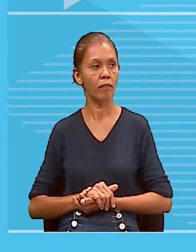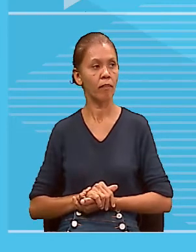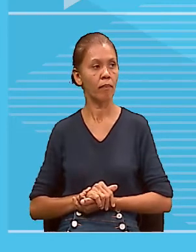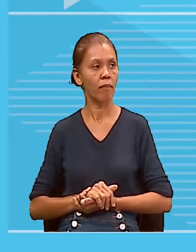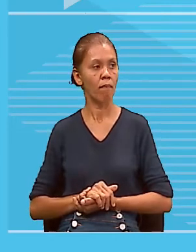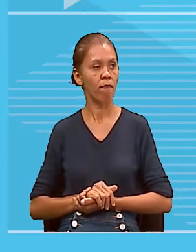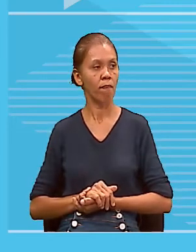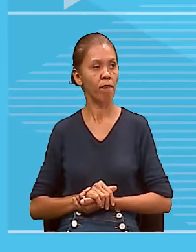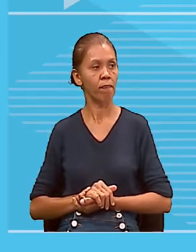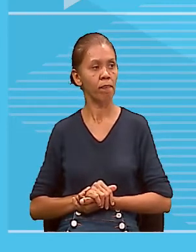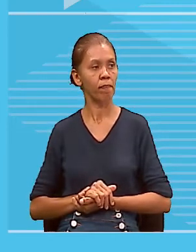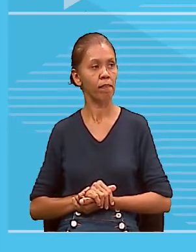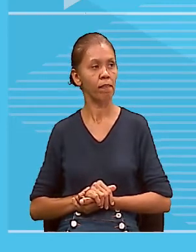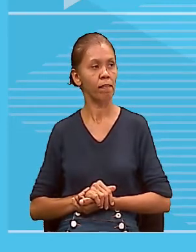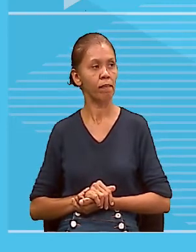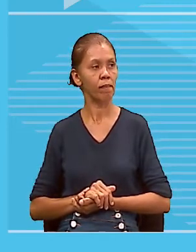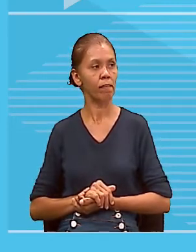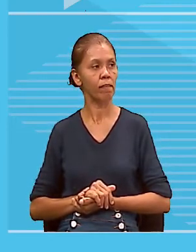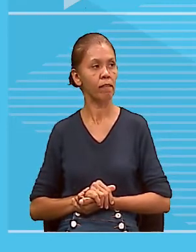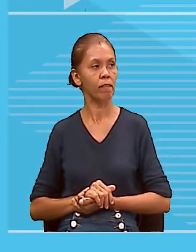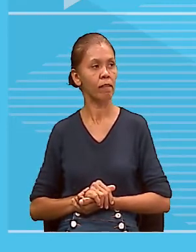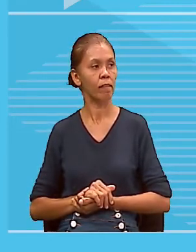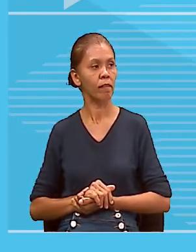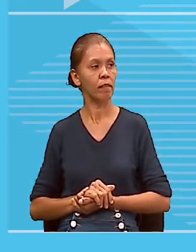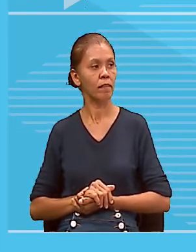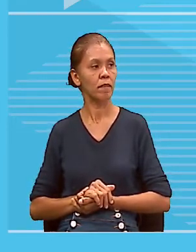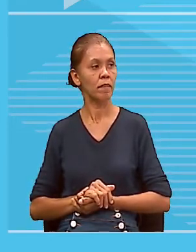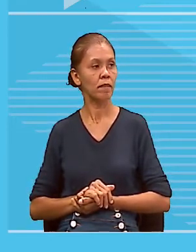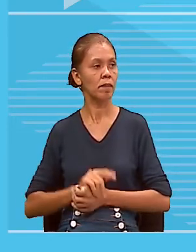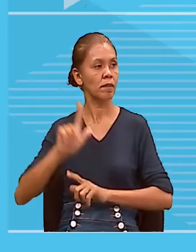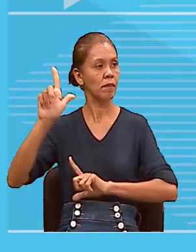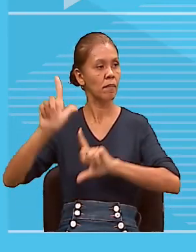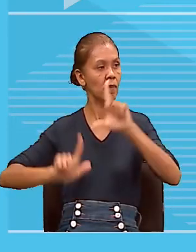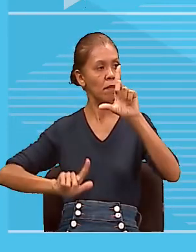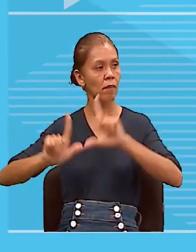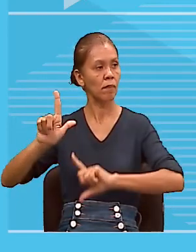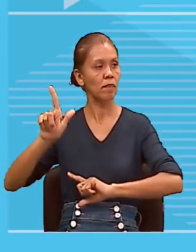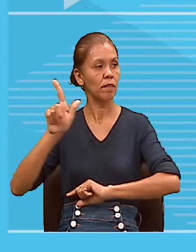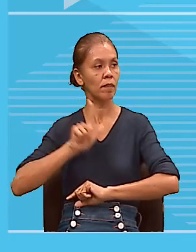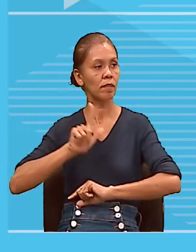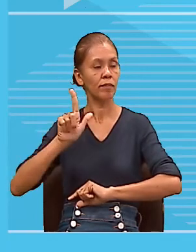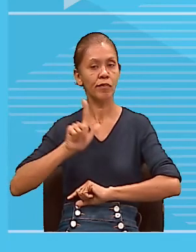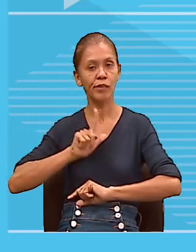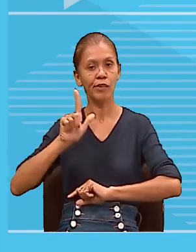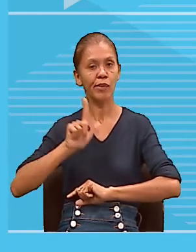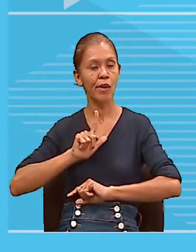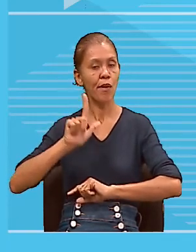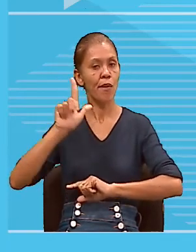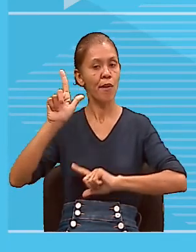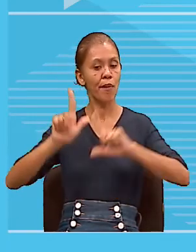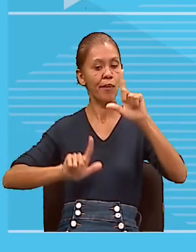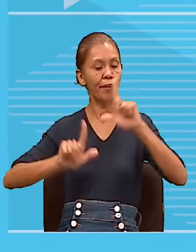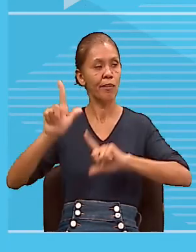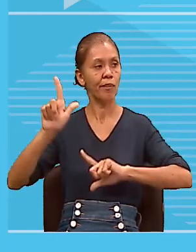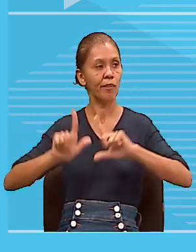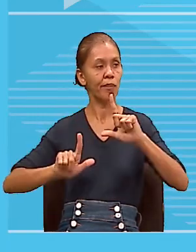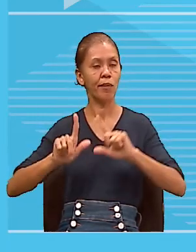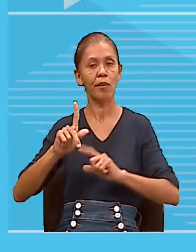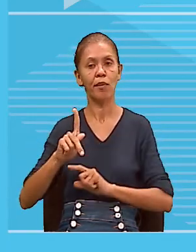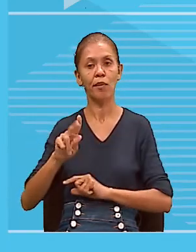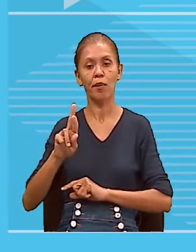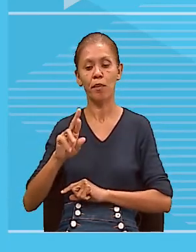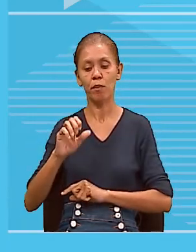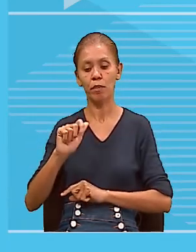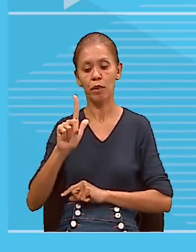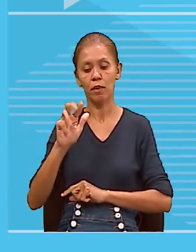deixa eu passar mais a televisão tinha programas de calouros ao vivo naquela época tudo